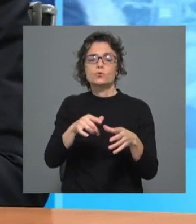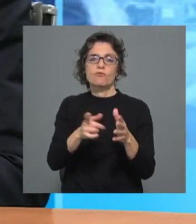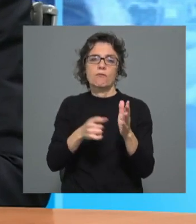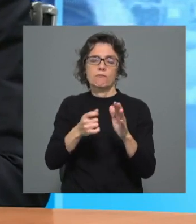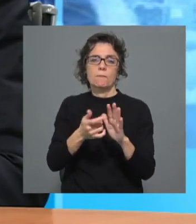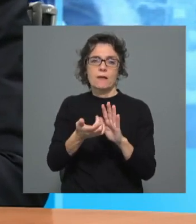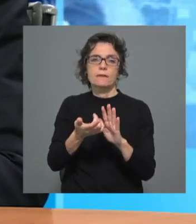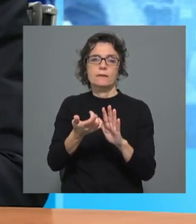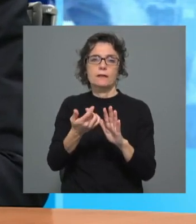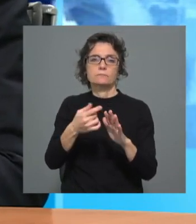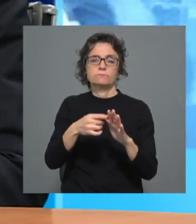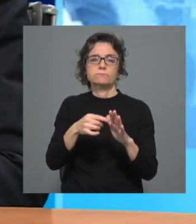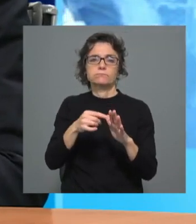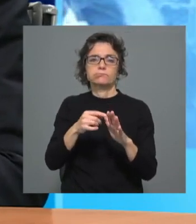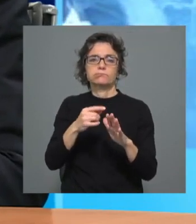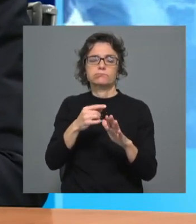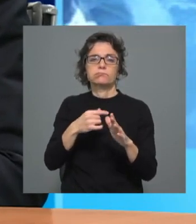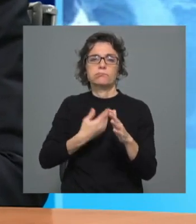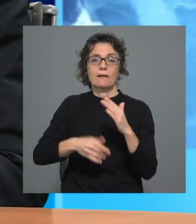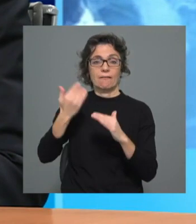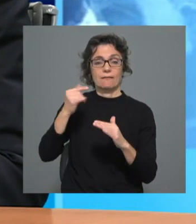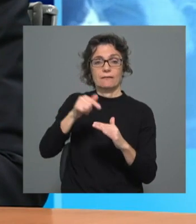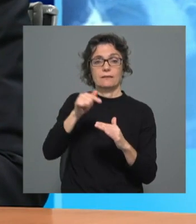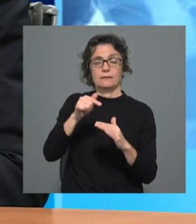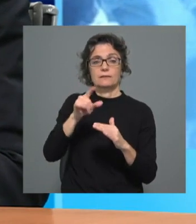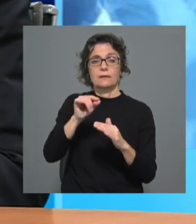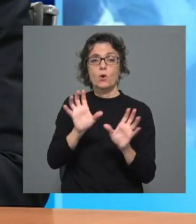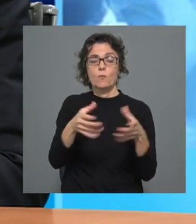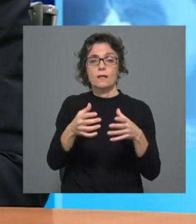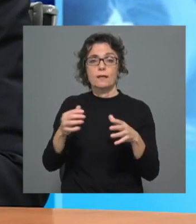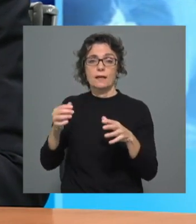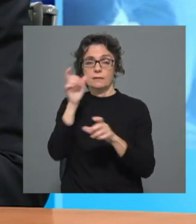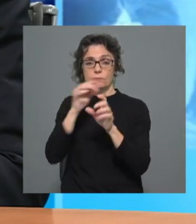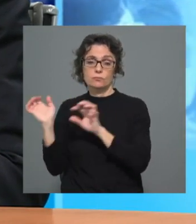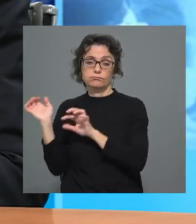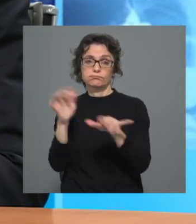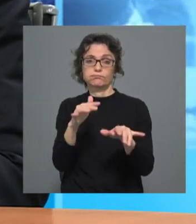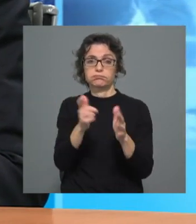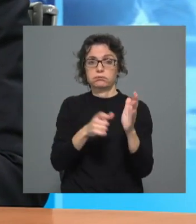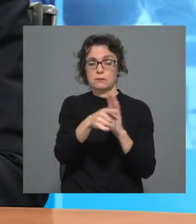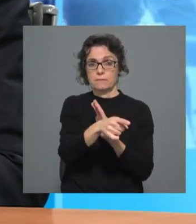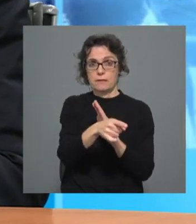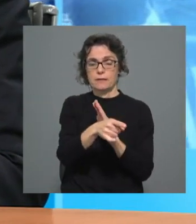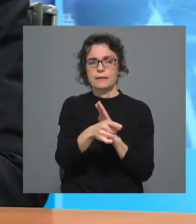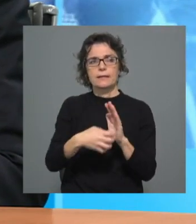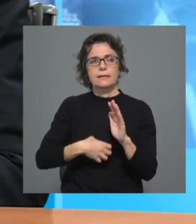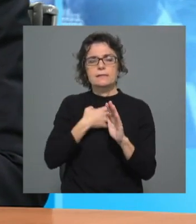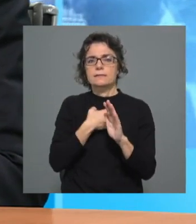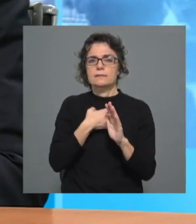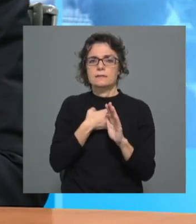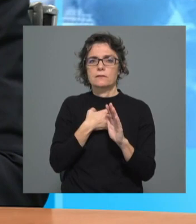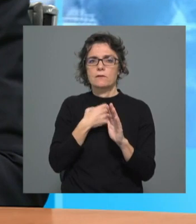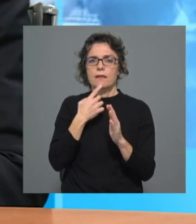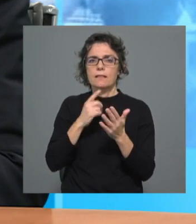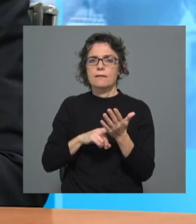Unidos, depois de comunidades imigrantes nos Estados Unidos, e sentiram que o tema que eles gostariam